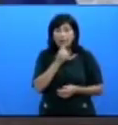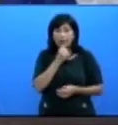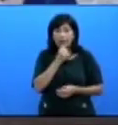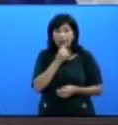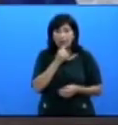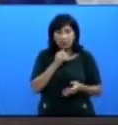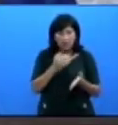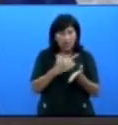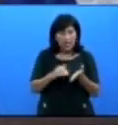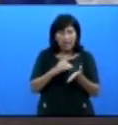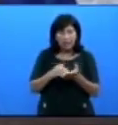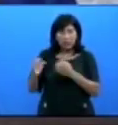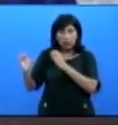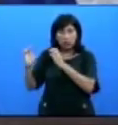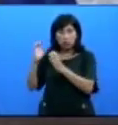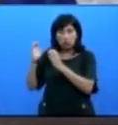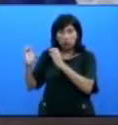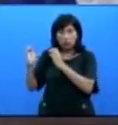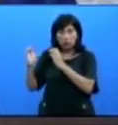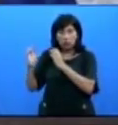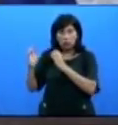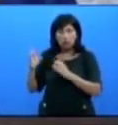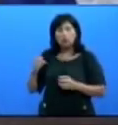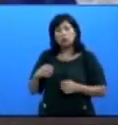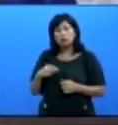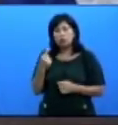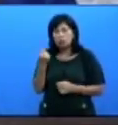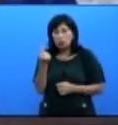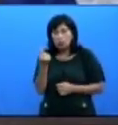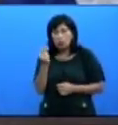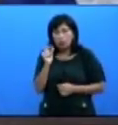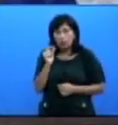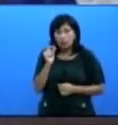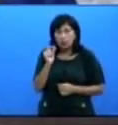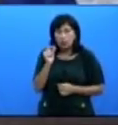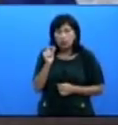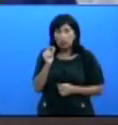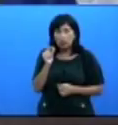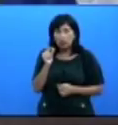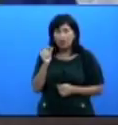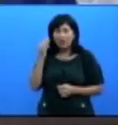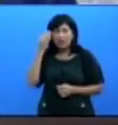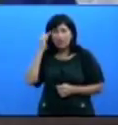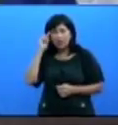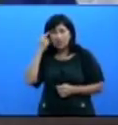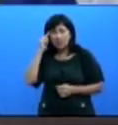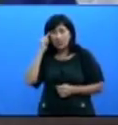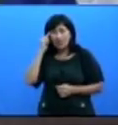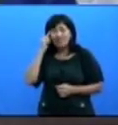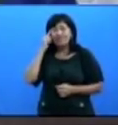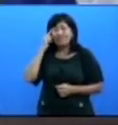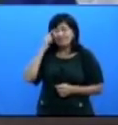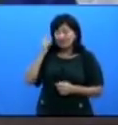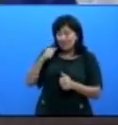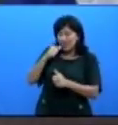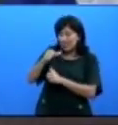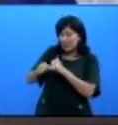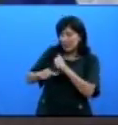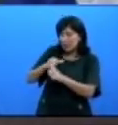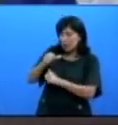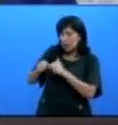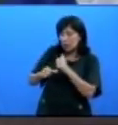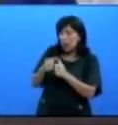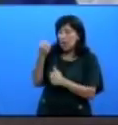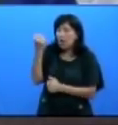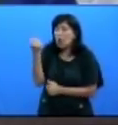Então, na nossa opinião, né, na minha opinião, há uma inversão de prioridades. Né? Penso que a